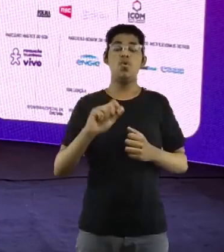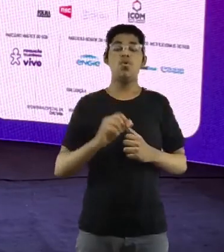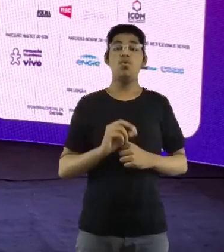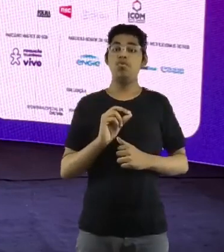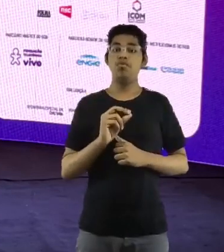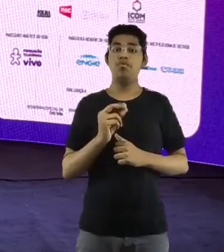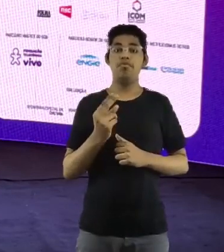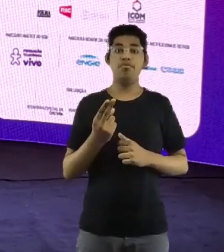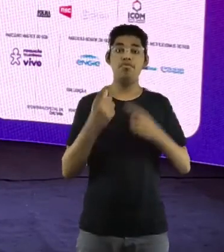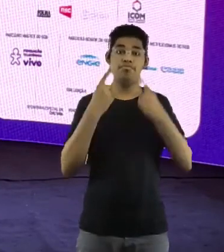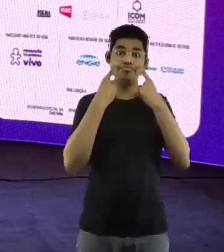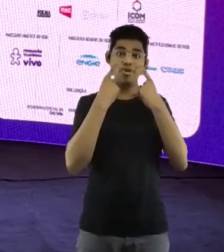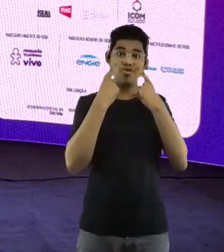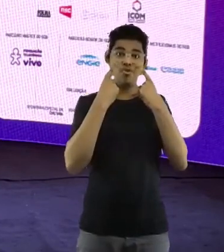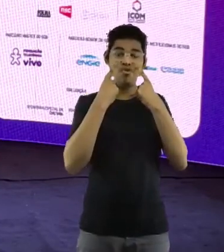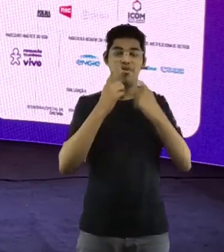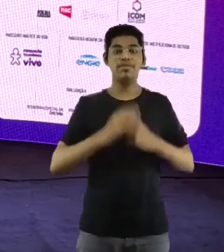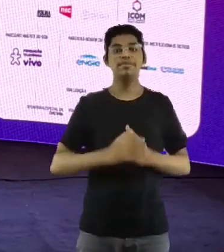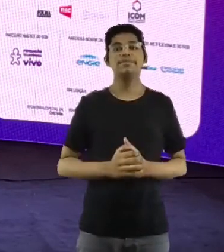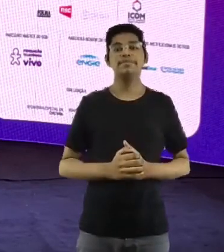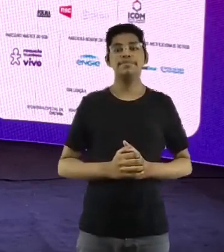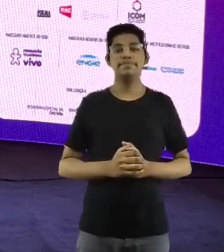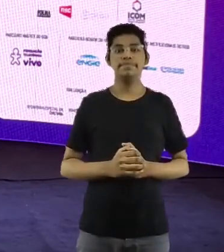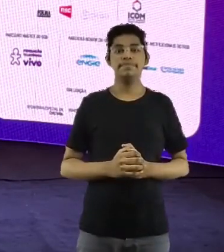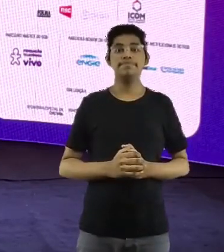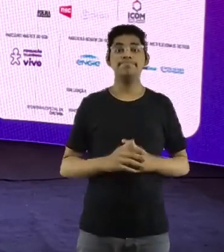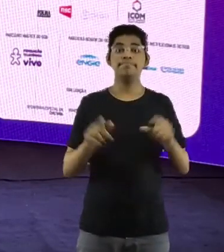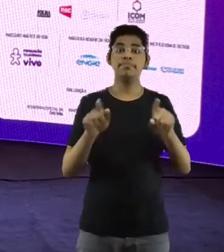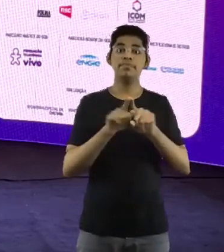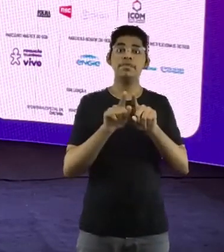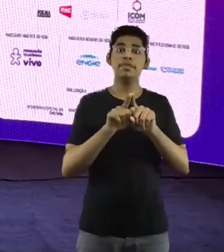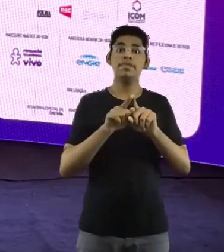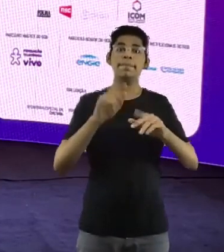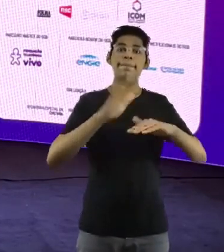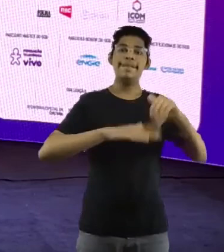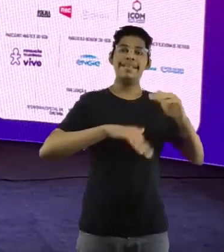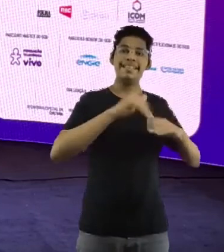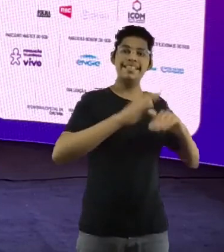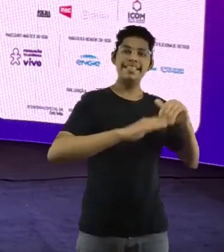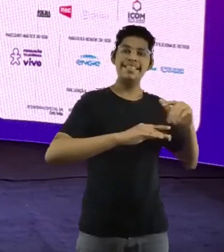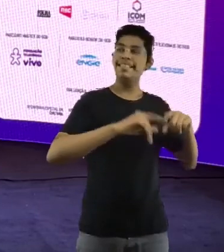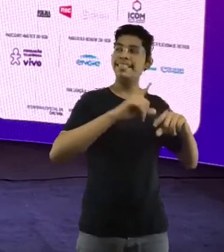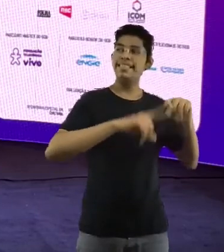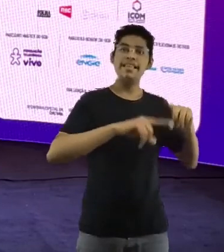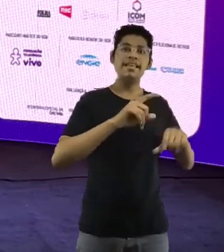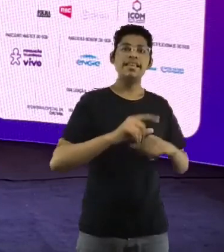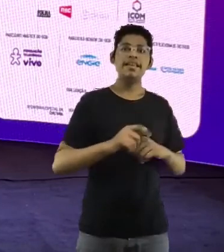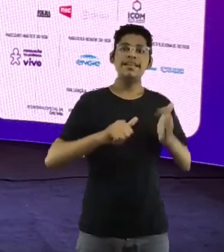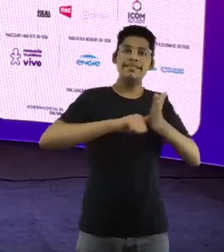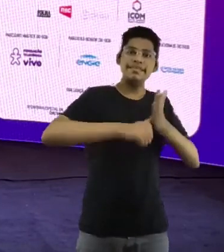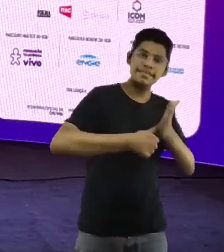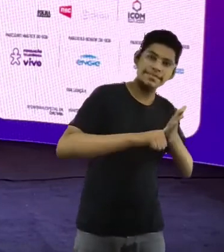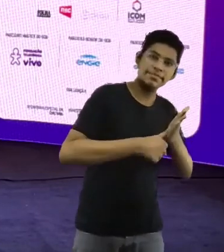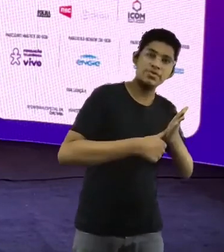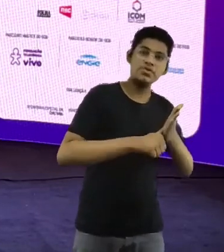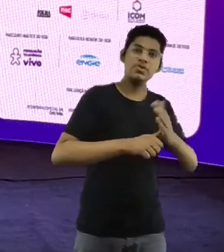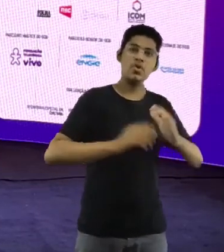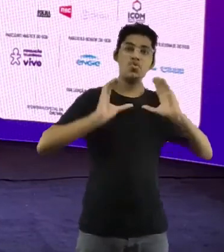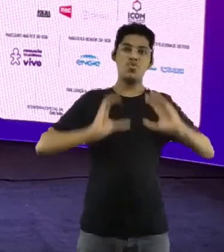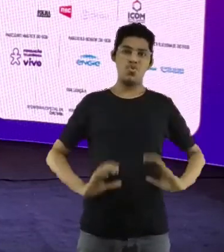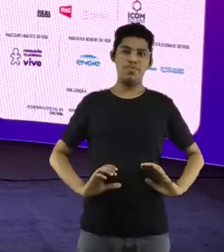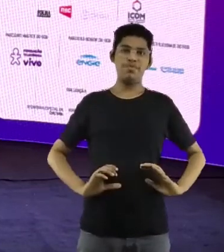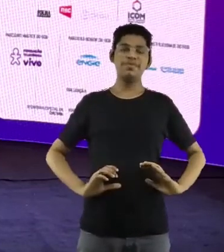certo? Você tem também uma outra técnica chamada biometria comportamental, que é o seguinte: ele analisa como